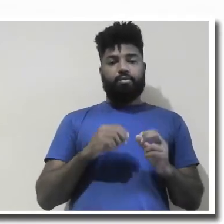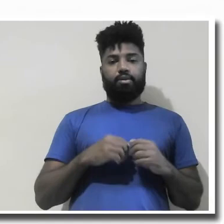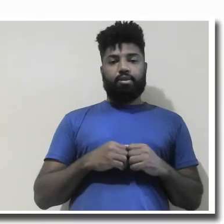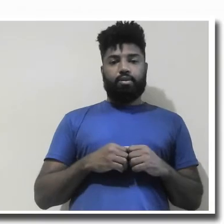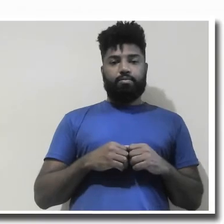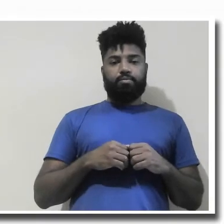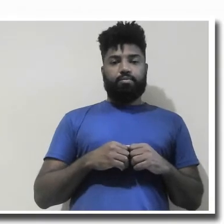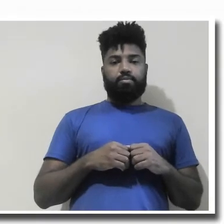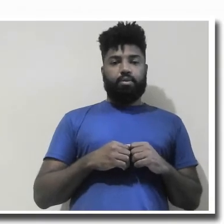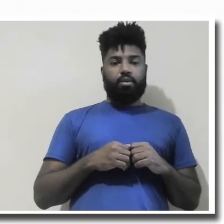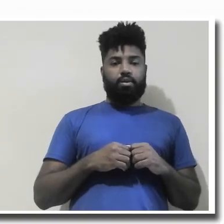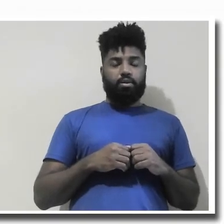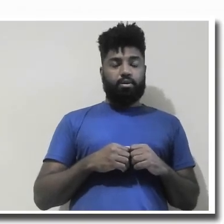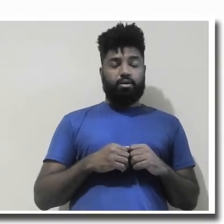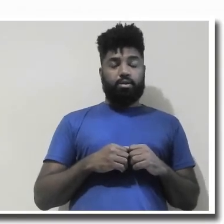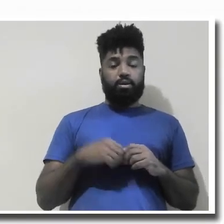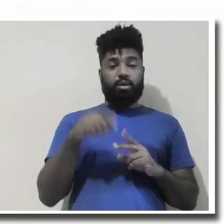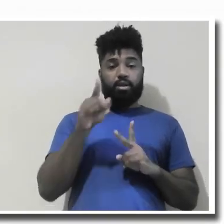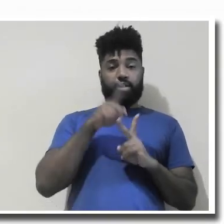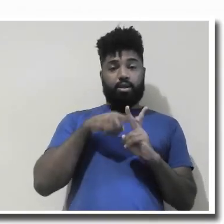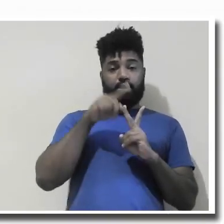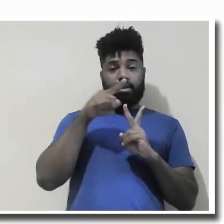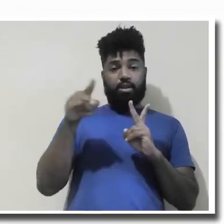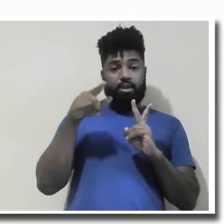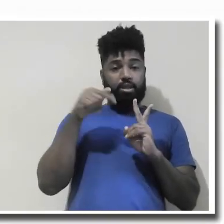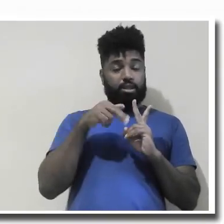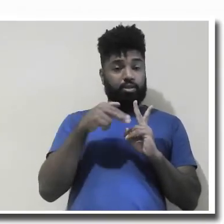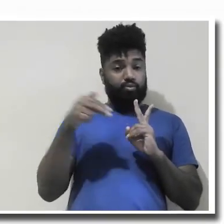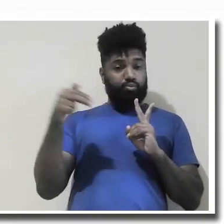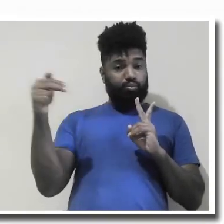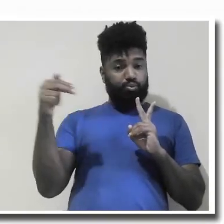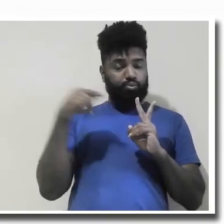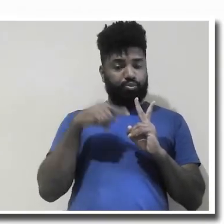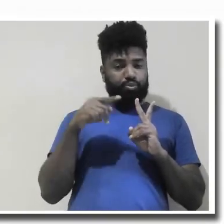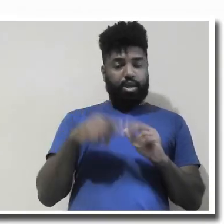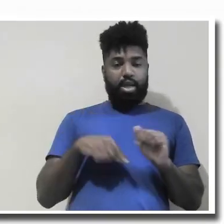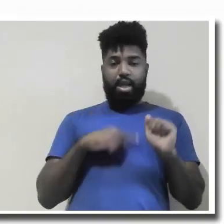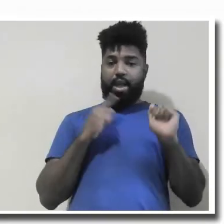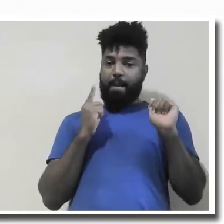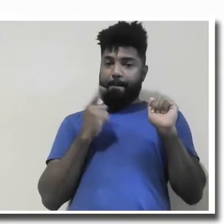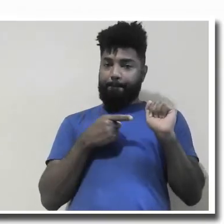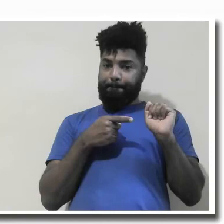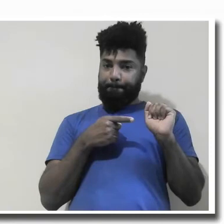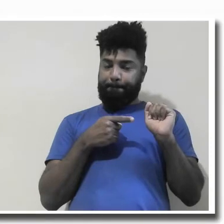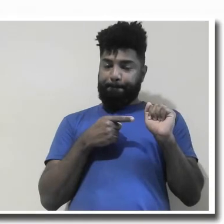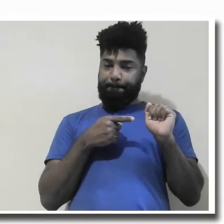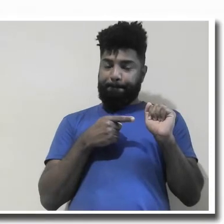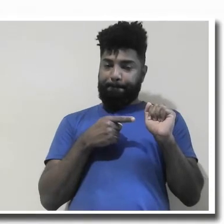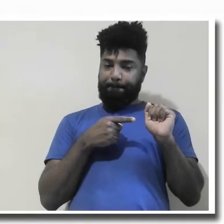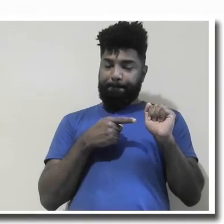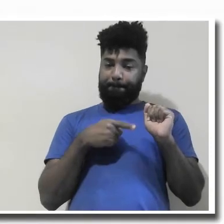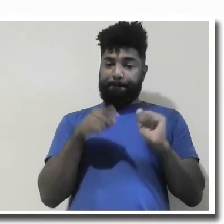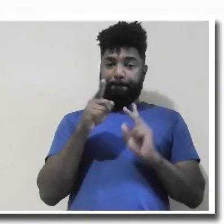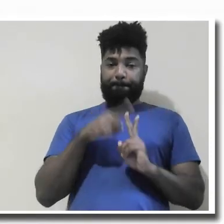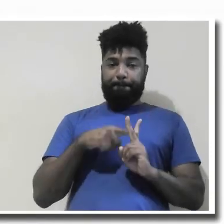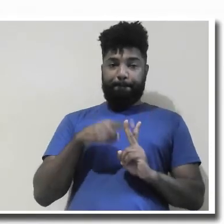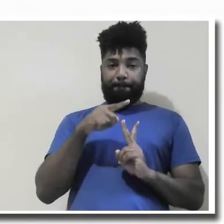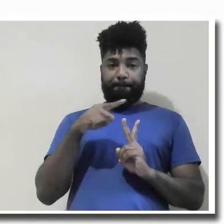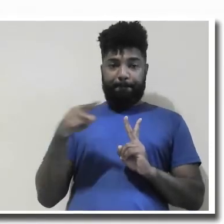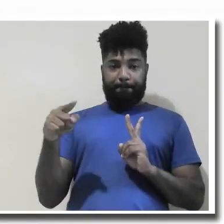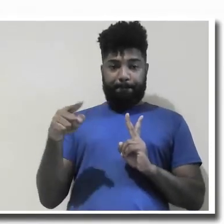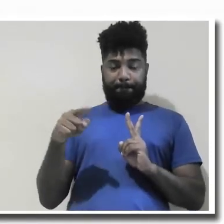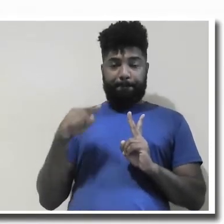o produto da raiz enésima de A pela raiz